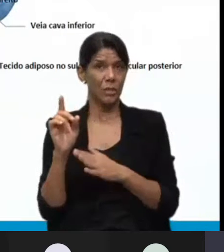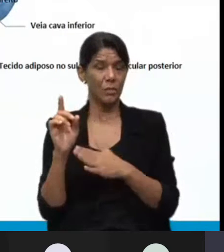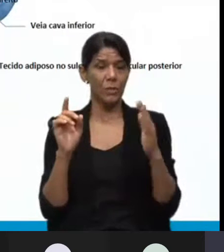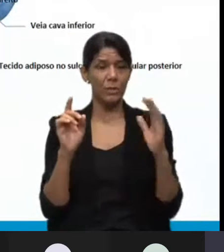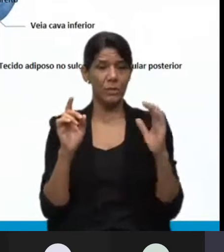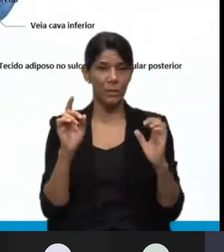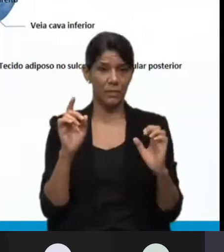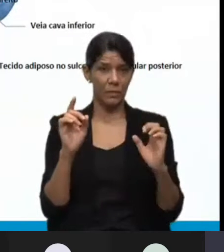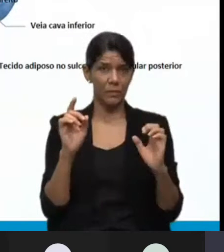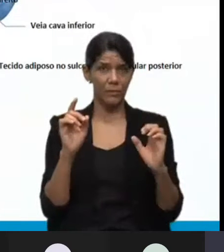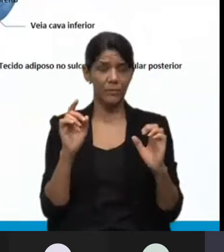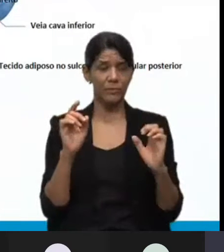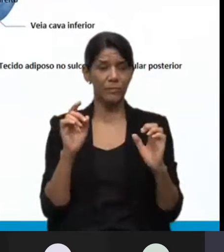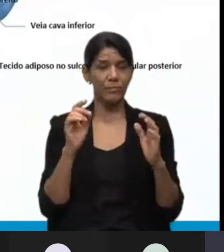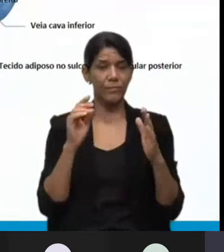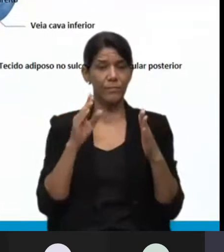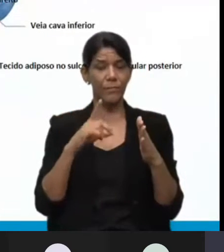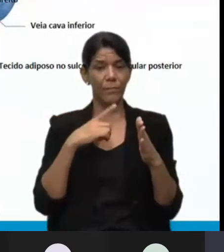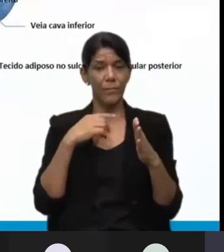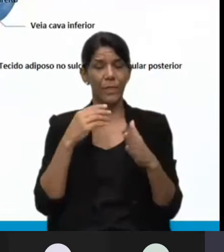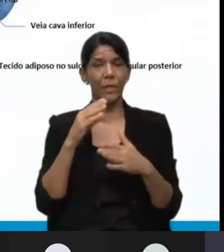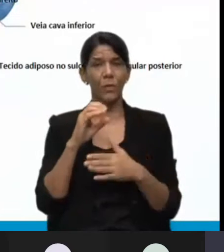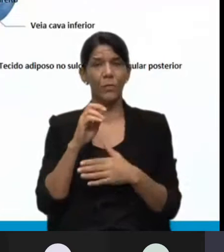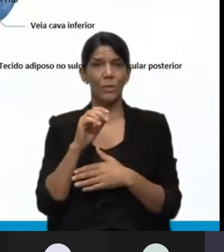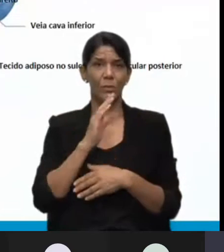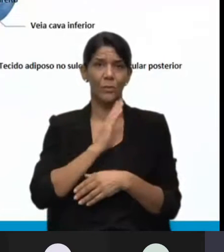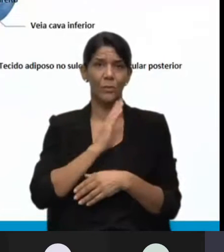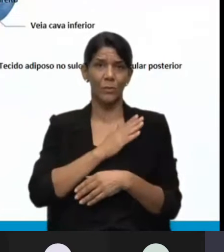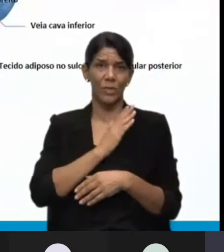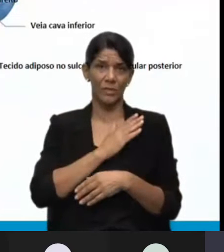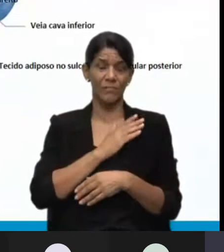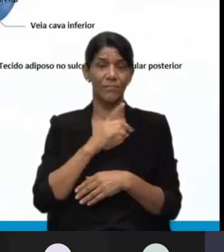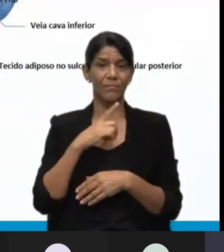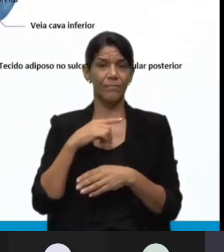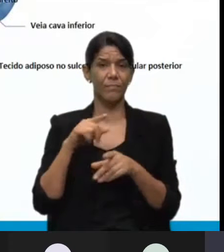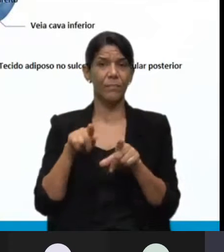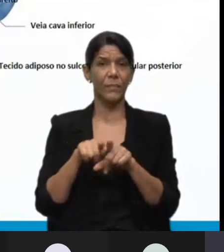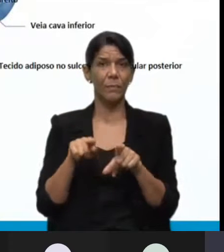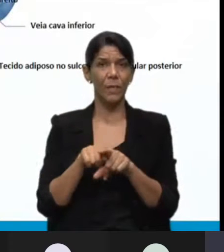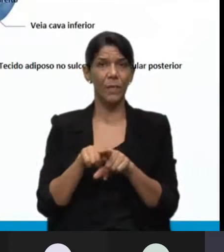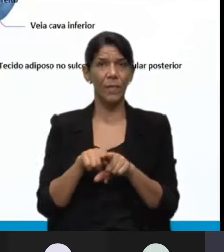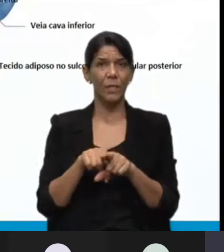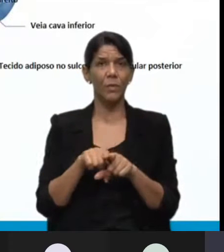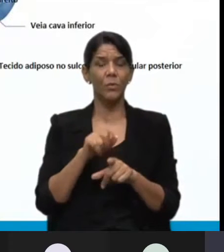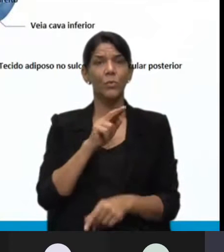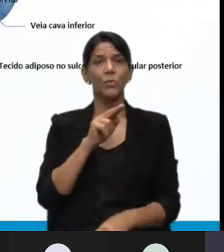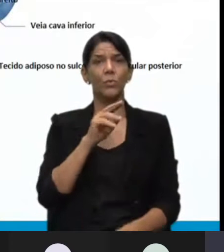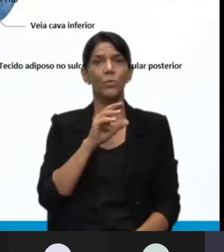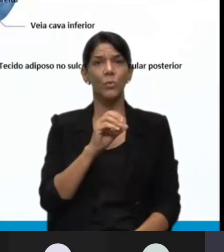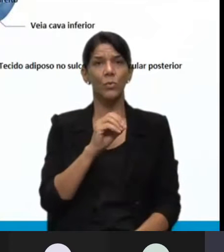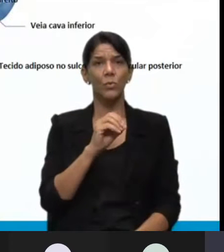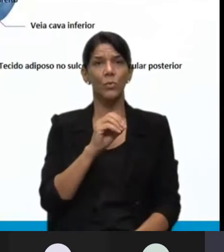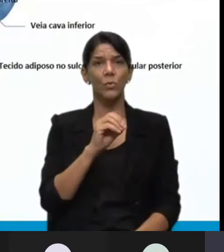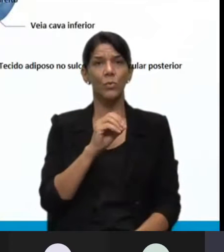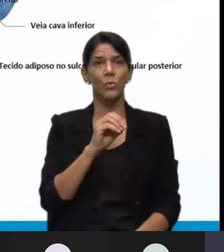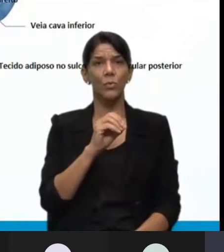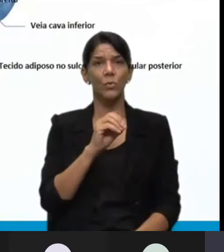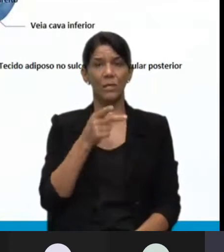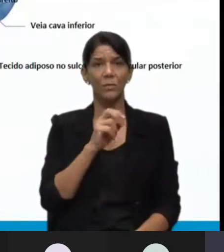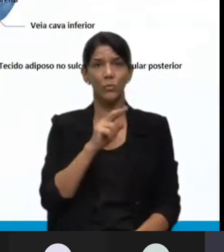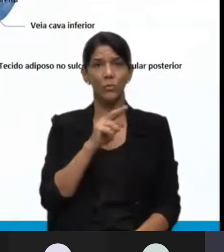e esquerdo, nessa face aí externo-costal do coração. Nós temos aqui, ó, o sulco que